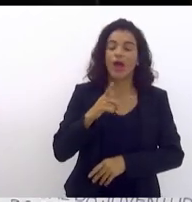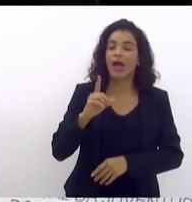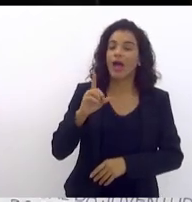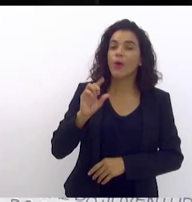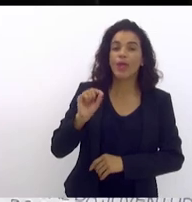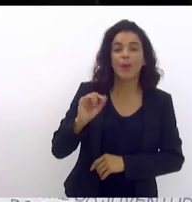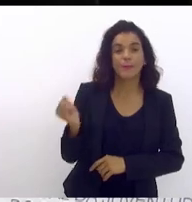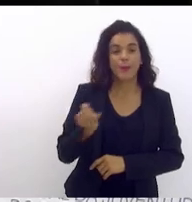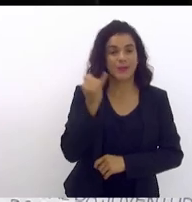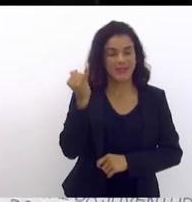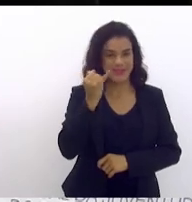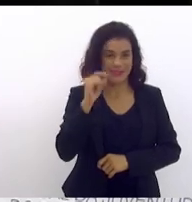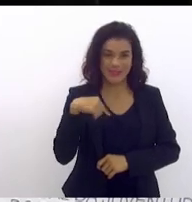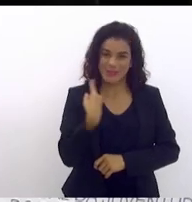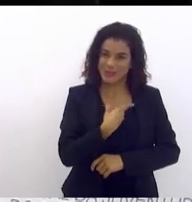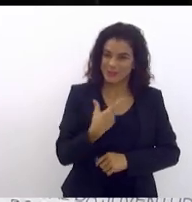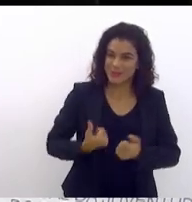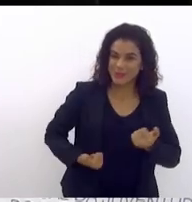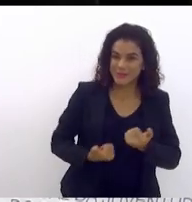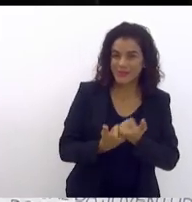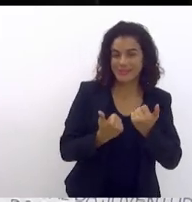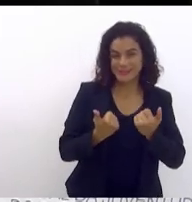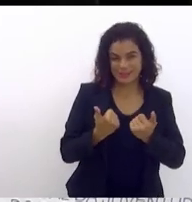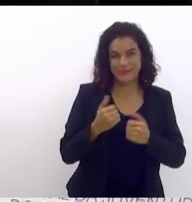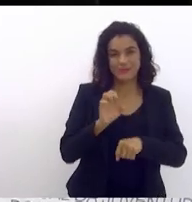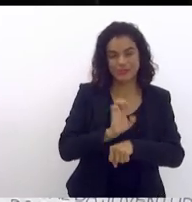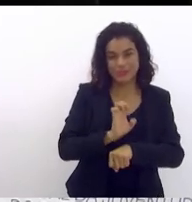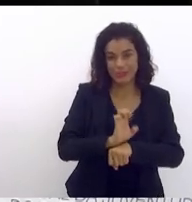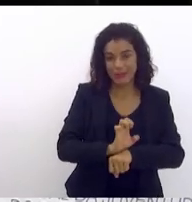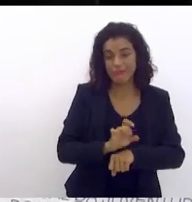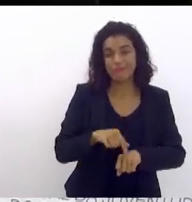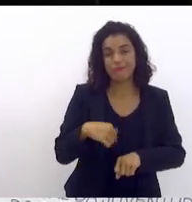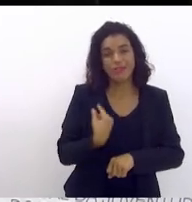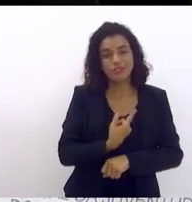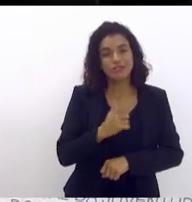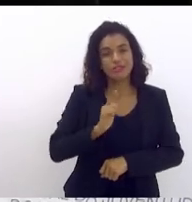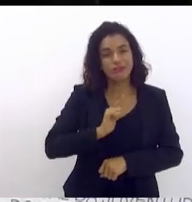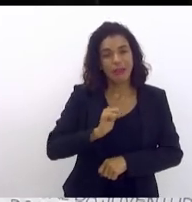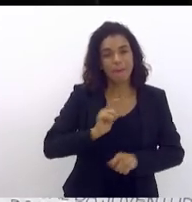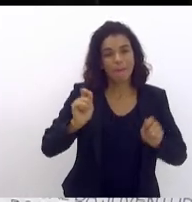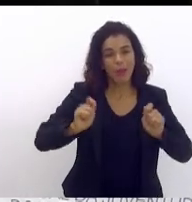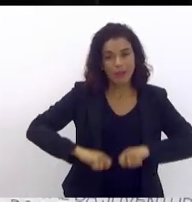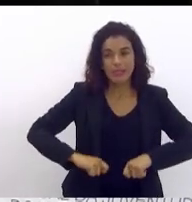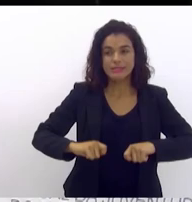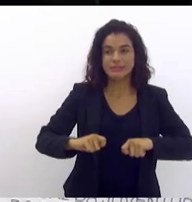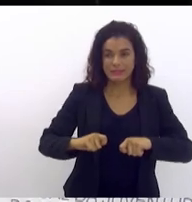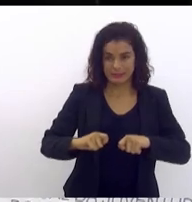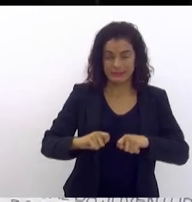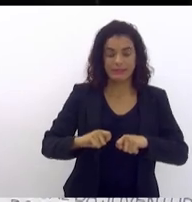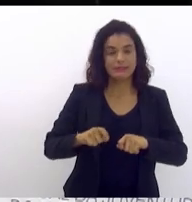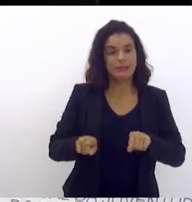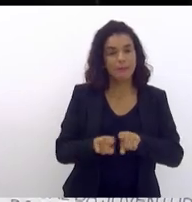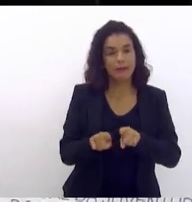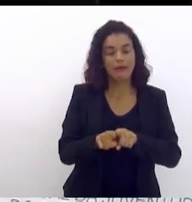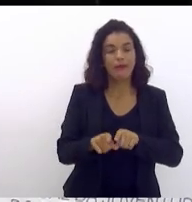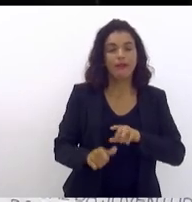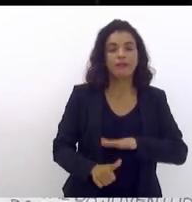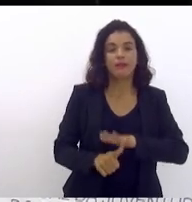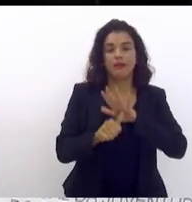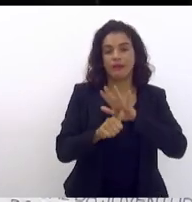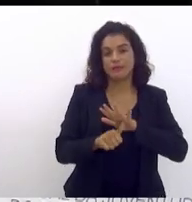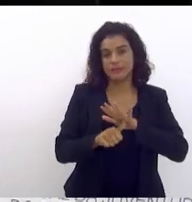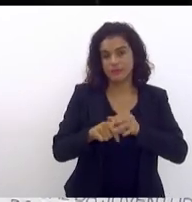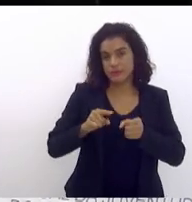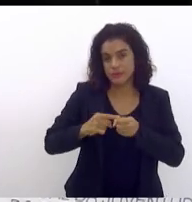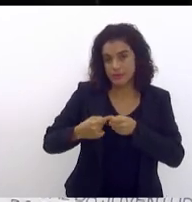gente tem de fortalecer o interior do nosso Estado considerando que a gente tem grandes potências nós temos grandes lideranças de juventude dos nossos